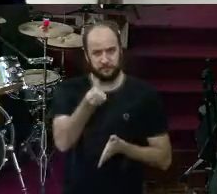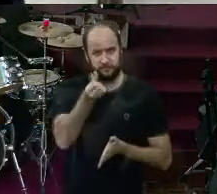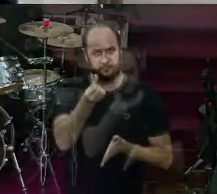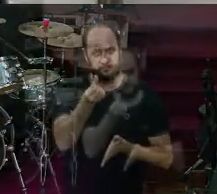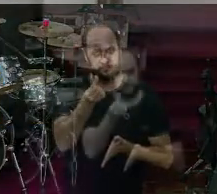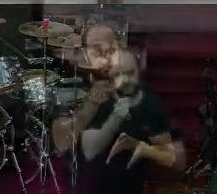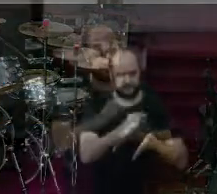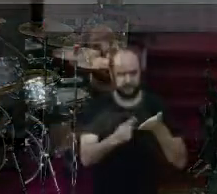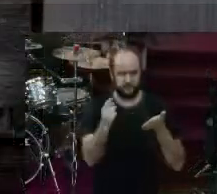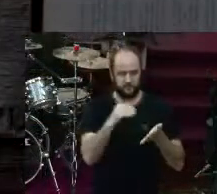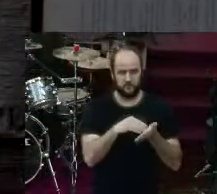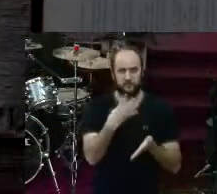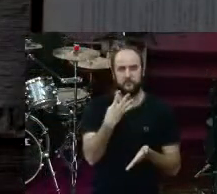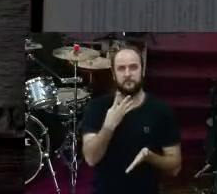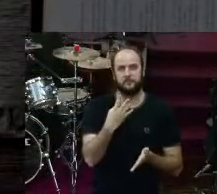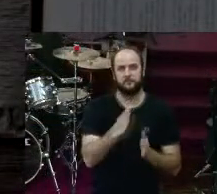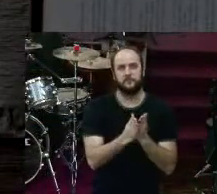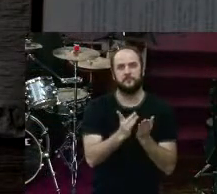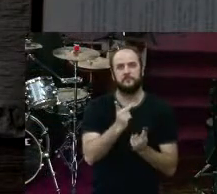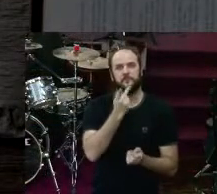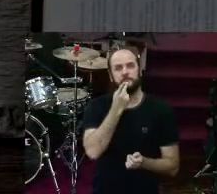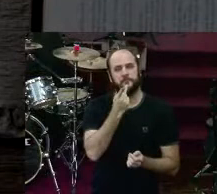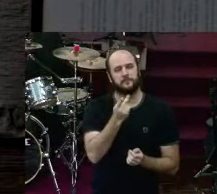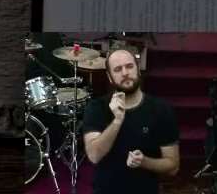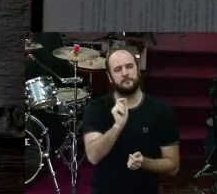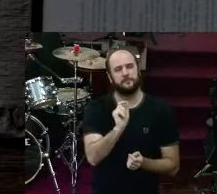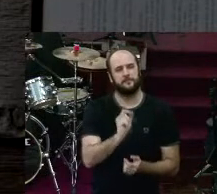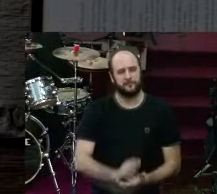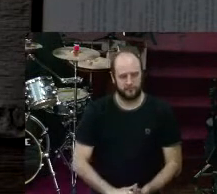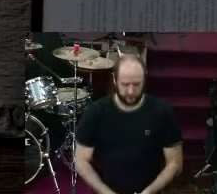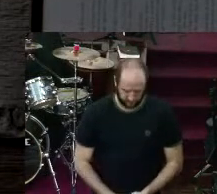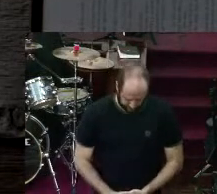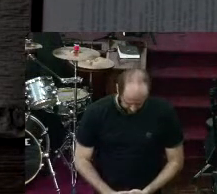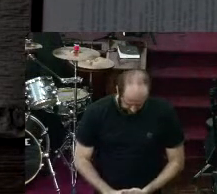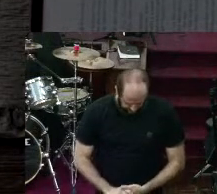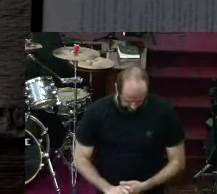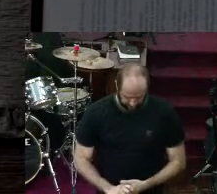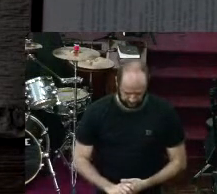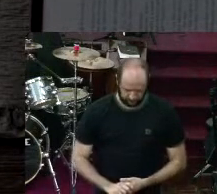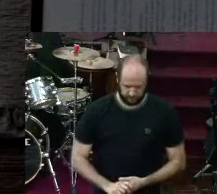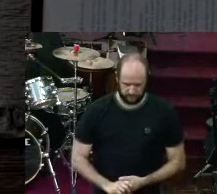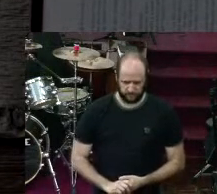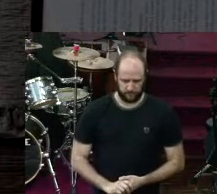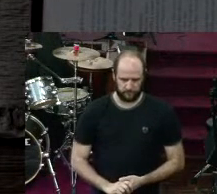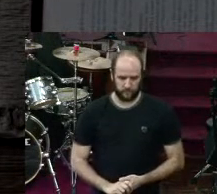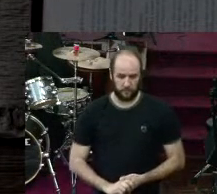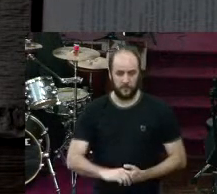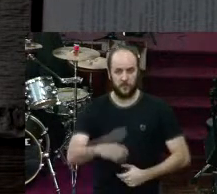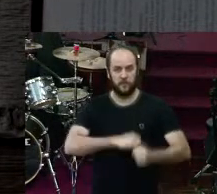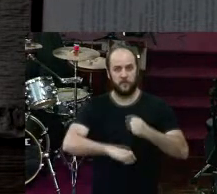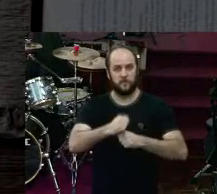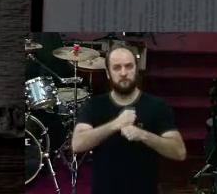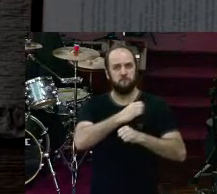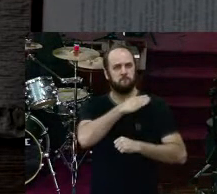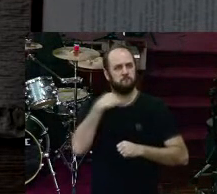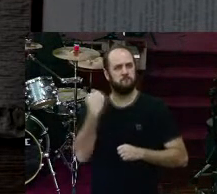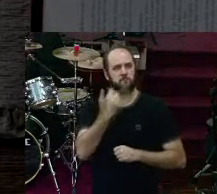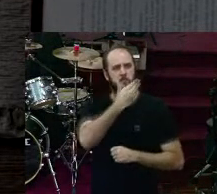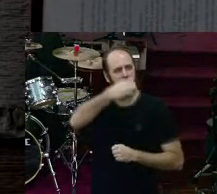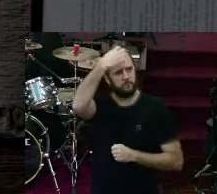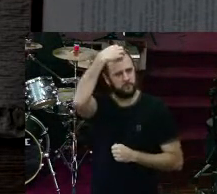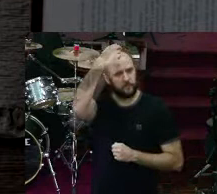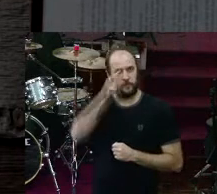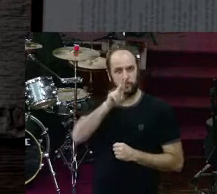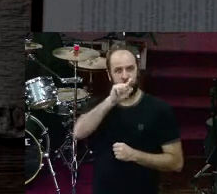4, assim nos diz a palavra de Deus. No ano da morte do rei Uzias,